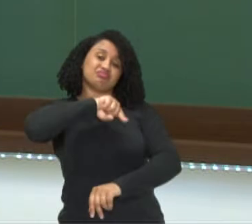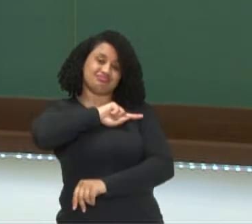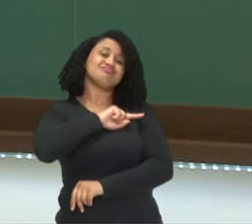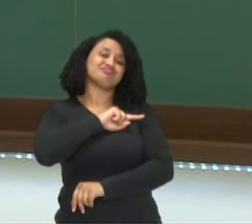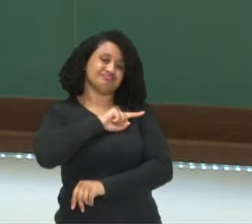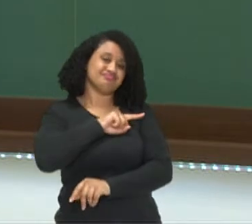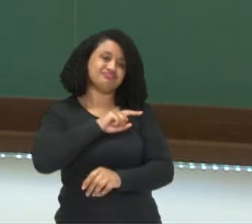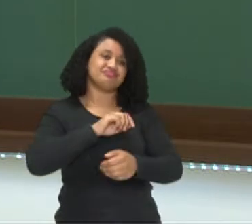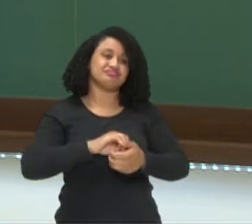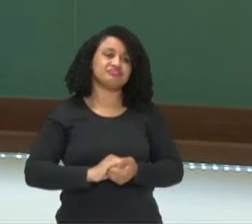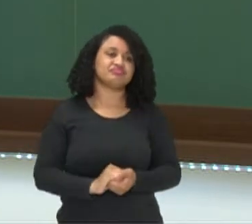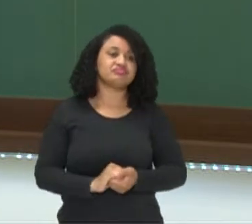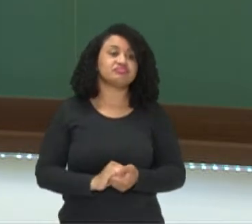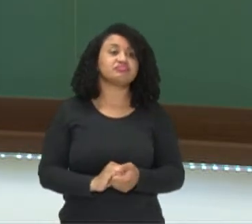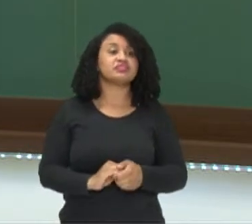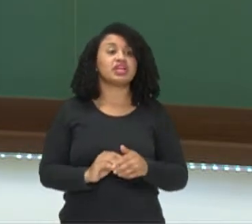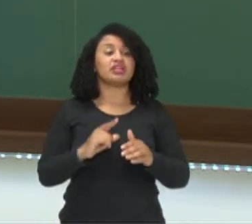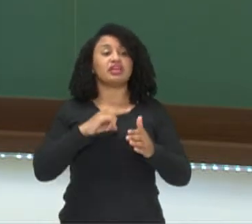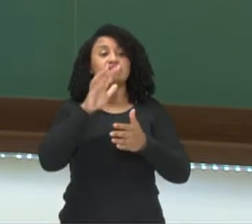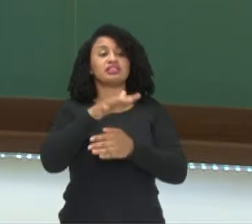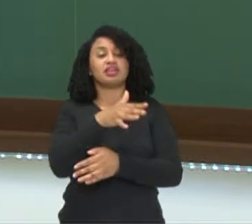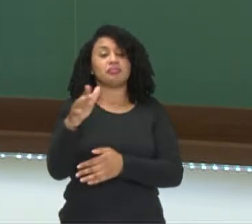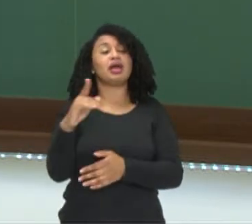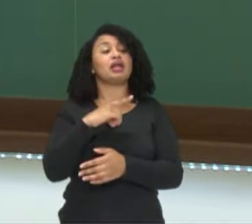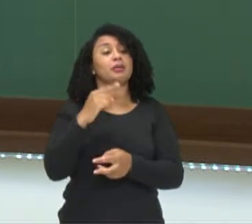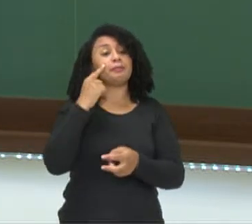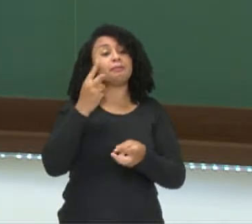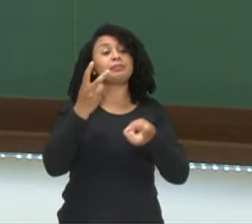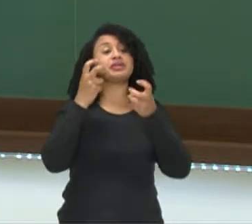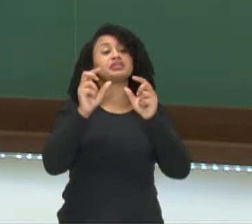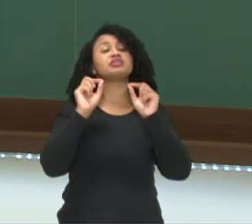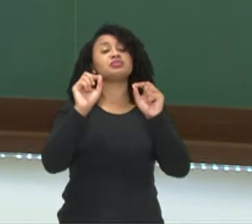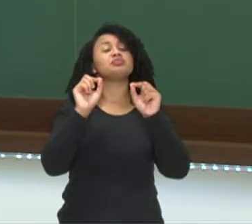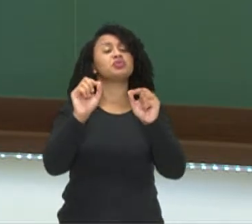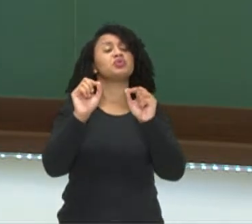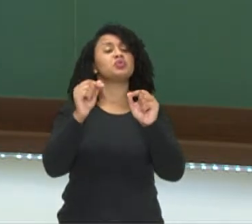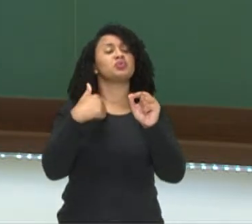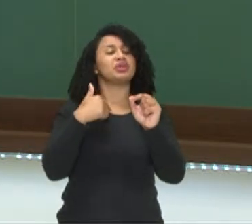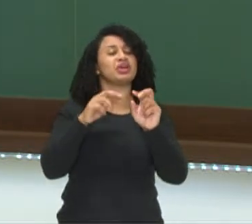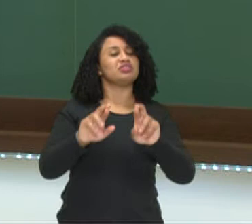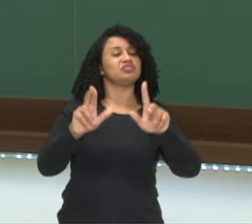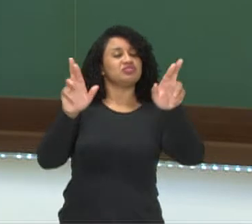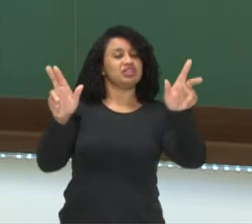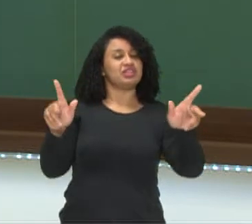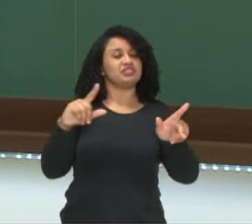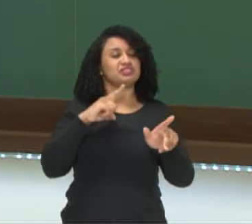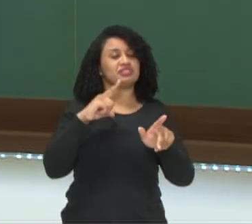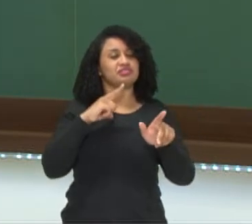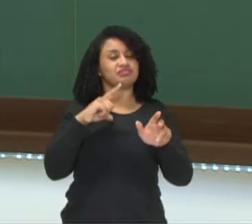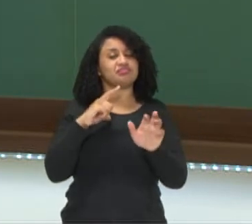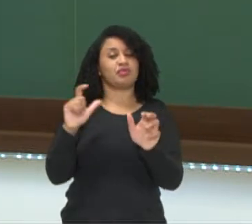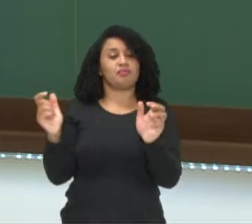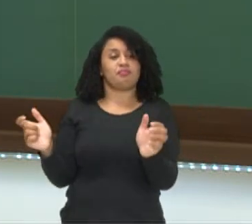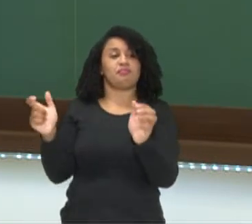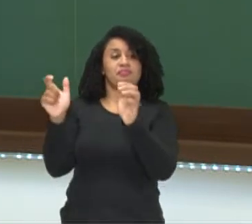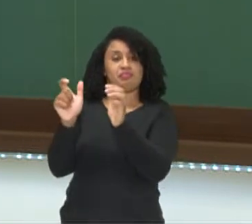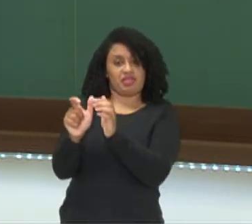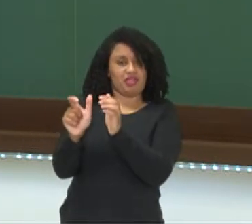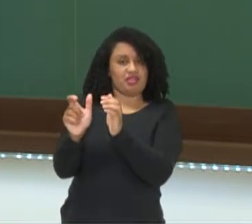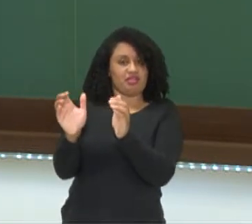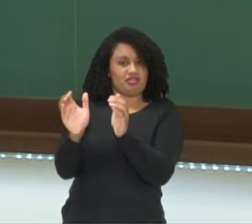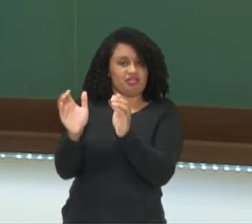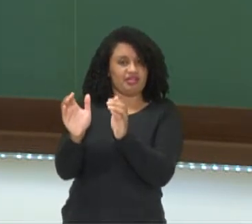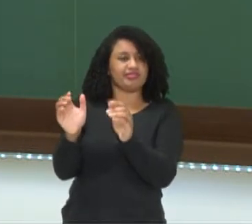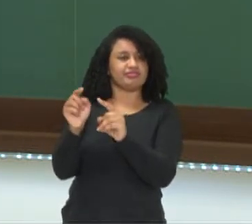ok? Na tabela a seguir, considere a seguinte diferenciação. Cães de